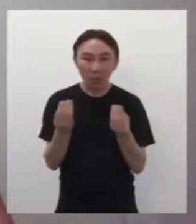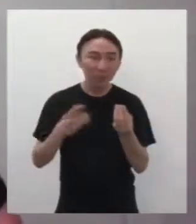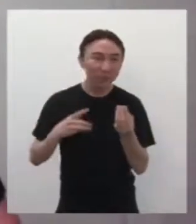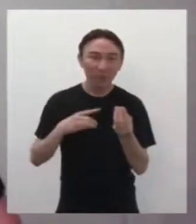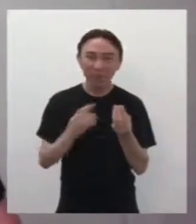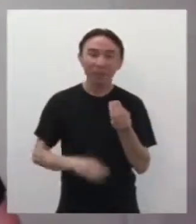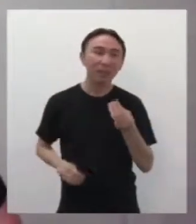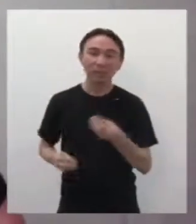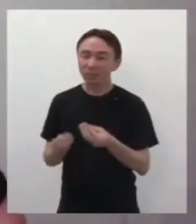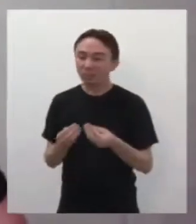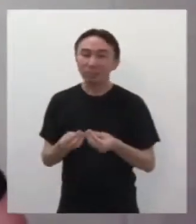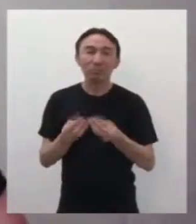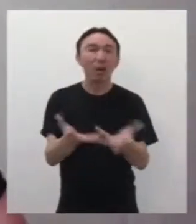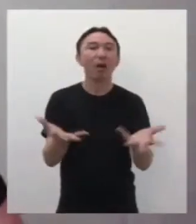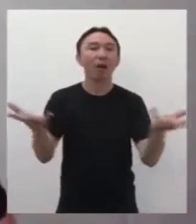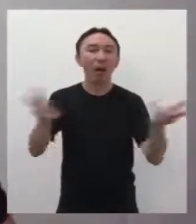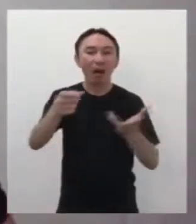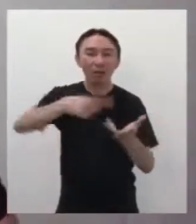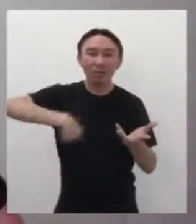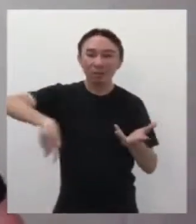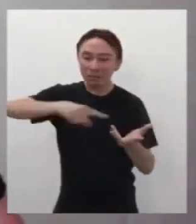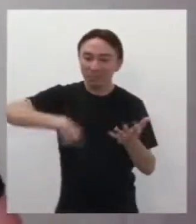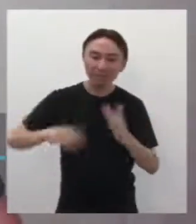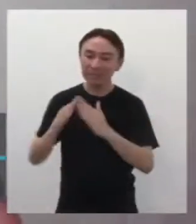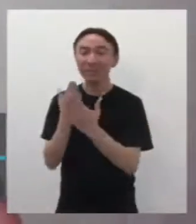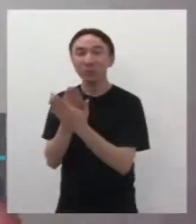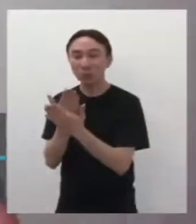rede estadual.